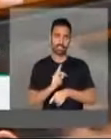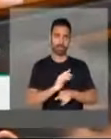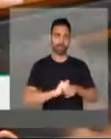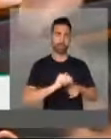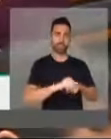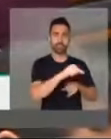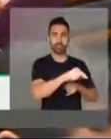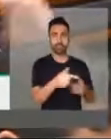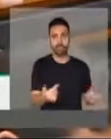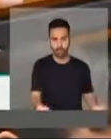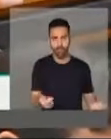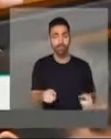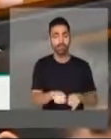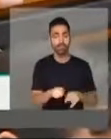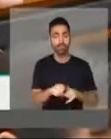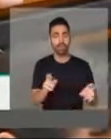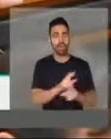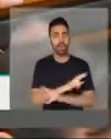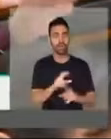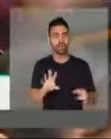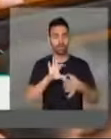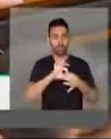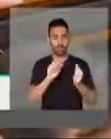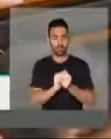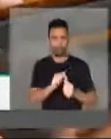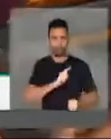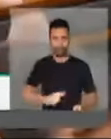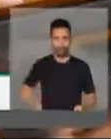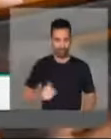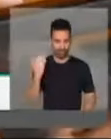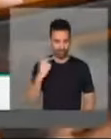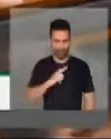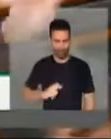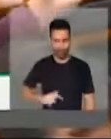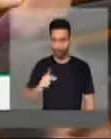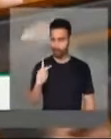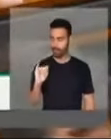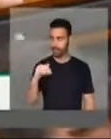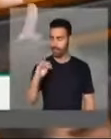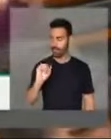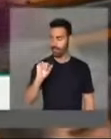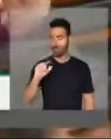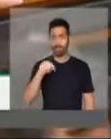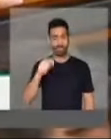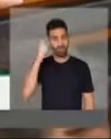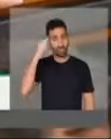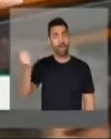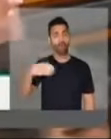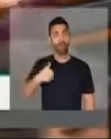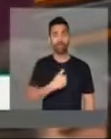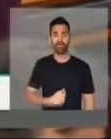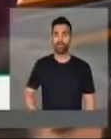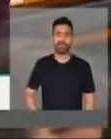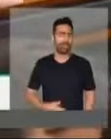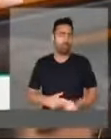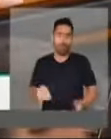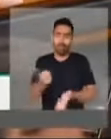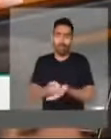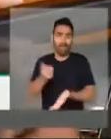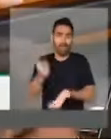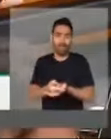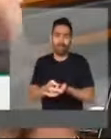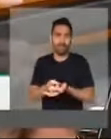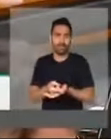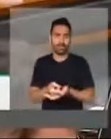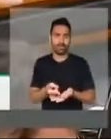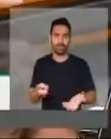oposição e da situação, devido ao relacionamento dele no governo Pimentel e mantido por esse governador que se diz novo, mas que está reaproveitando o que tinha